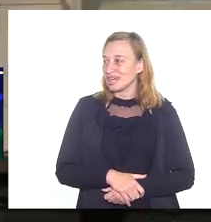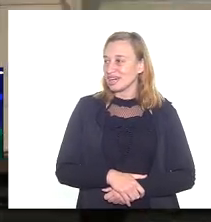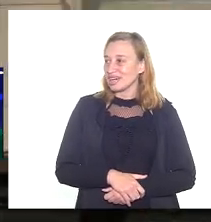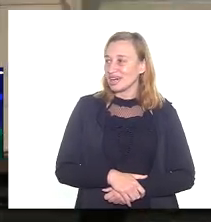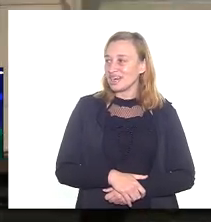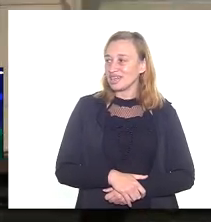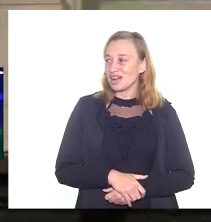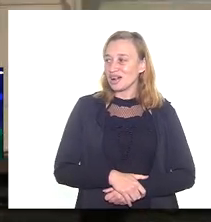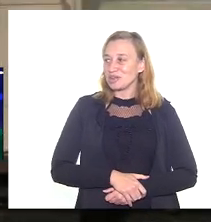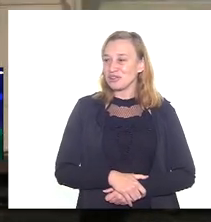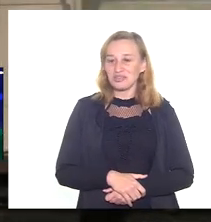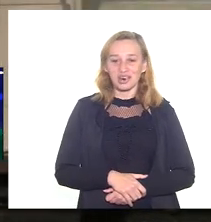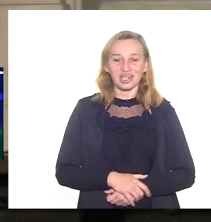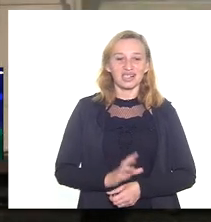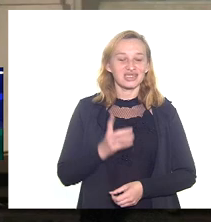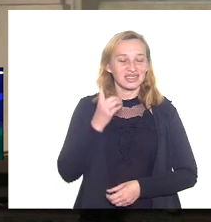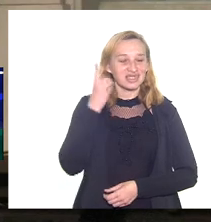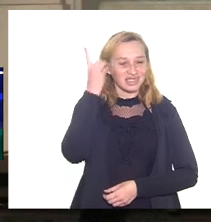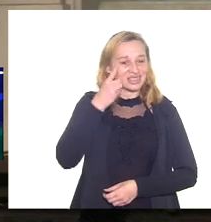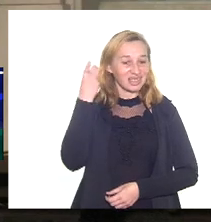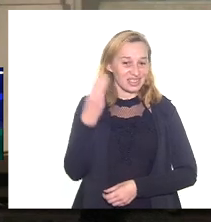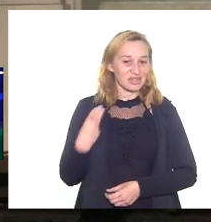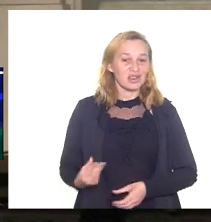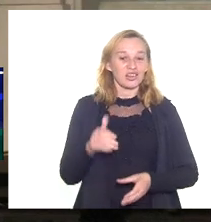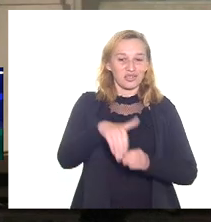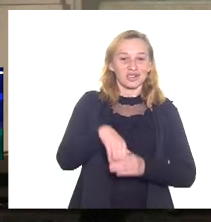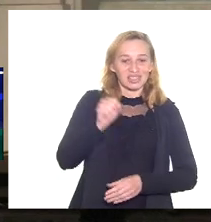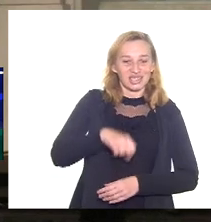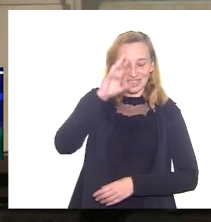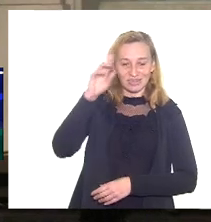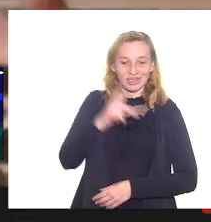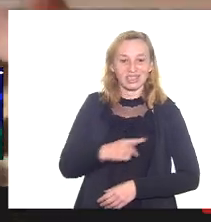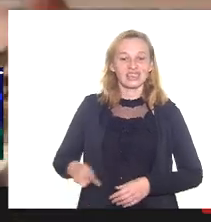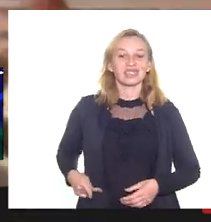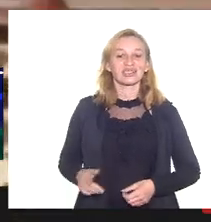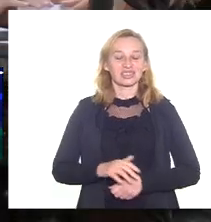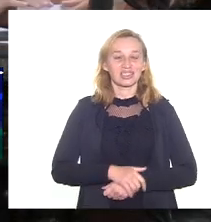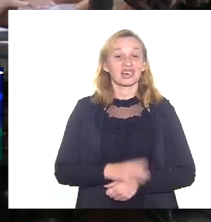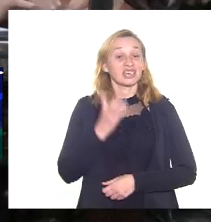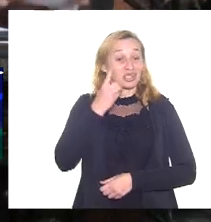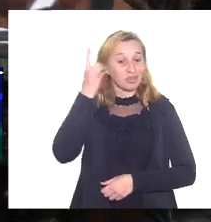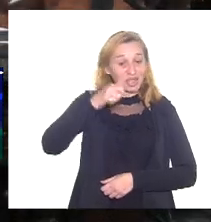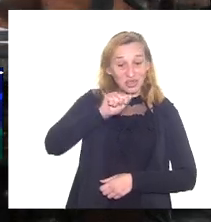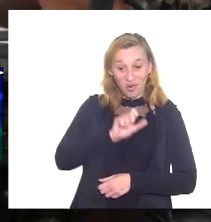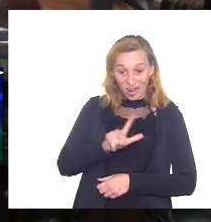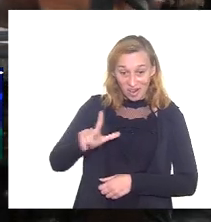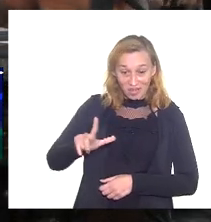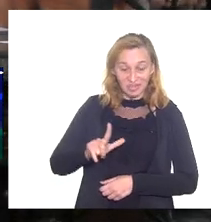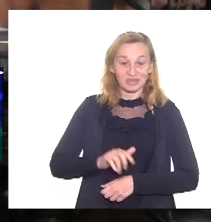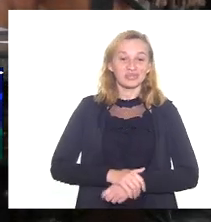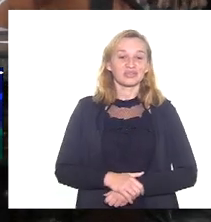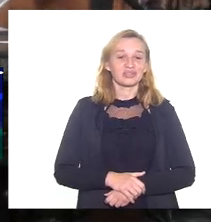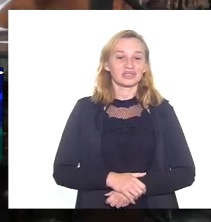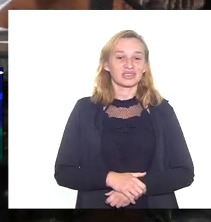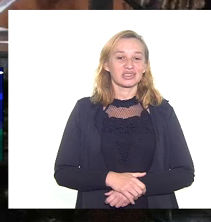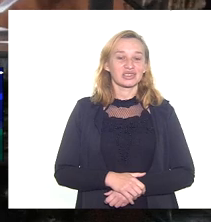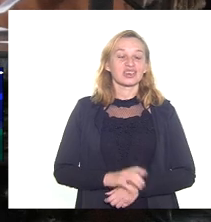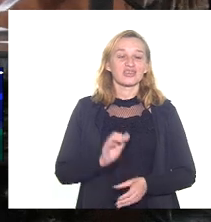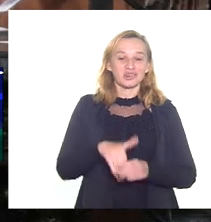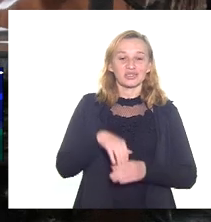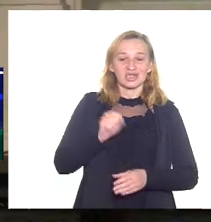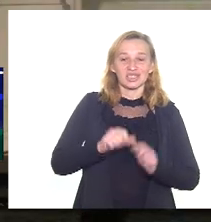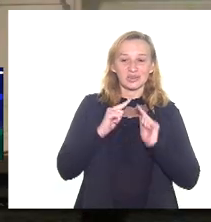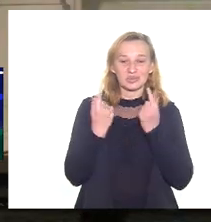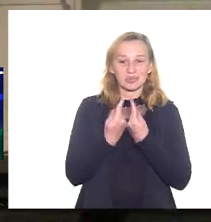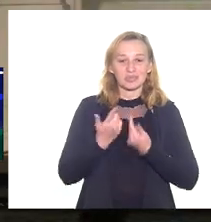Deputada Mônica Francisco. Voto sim, presidente. Deputado Noel de Carvalho. Votou sim